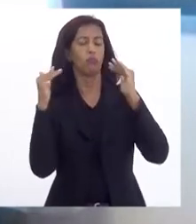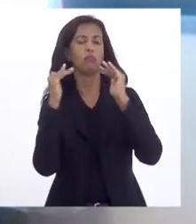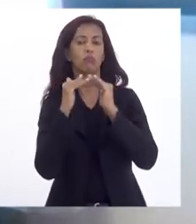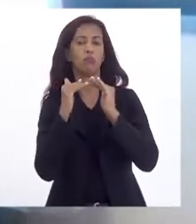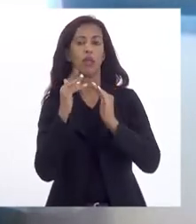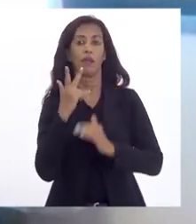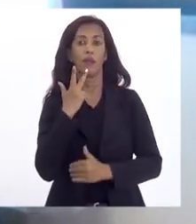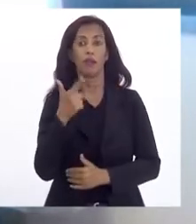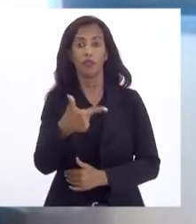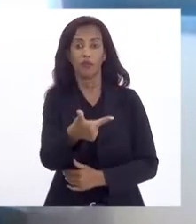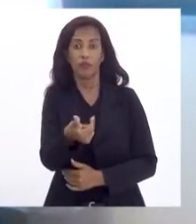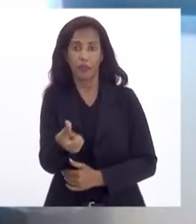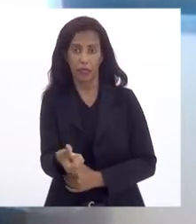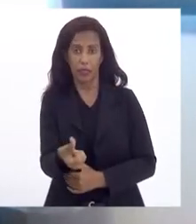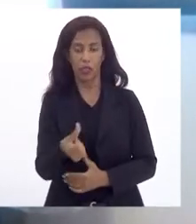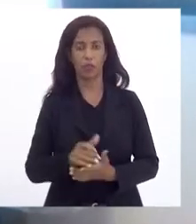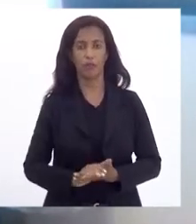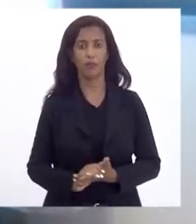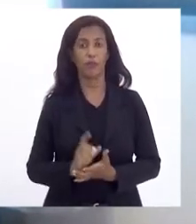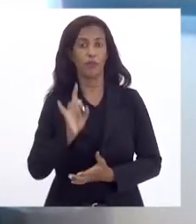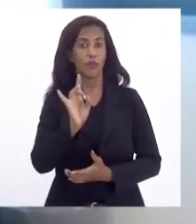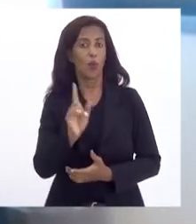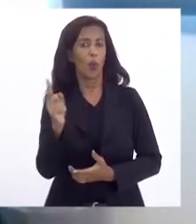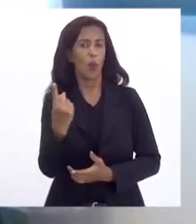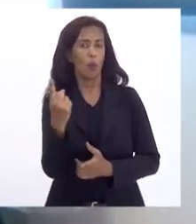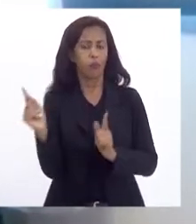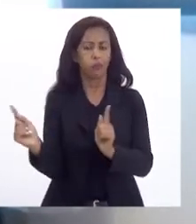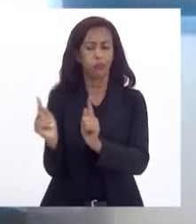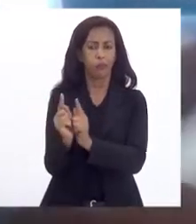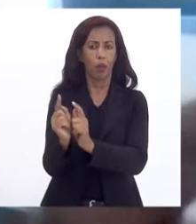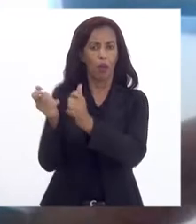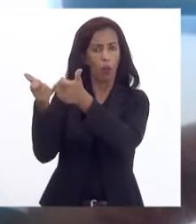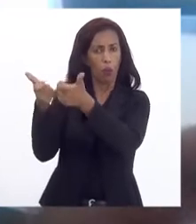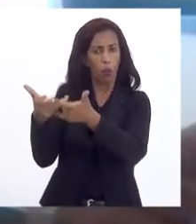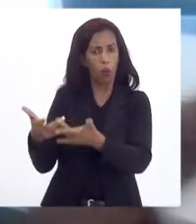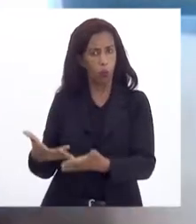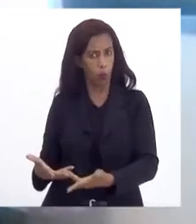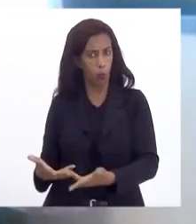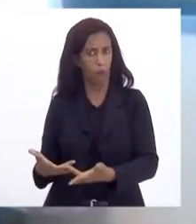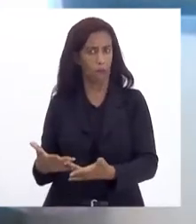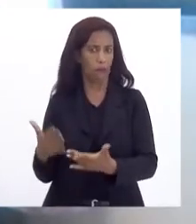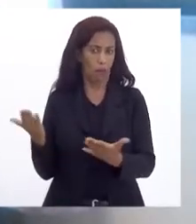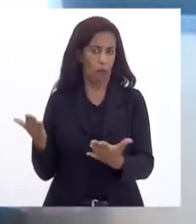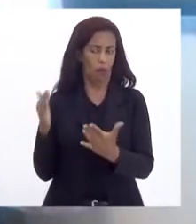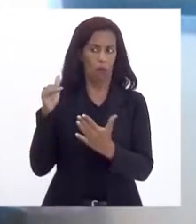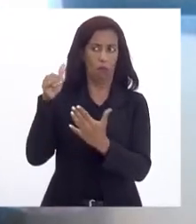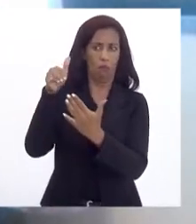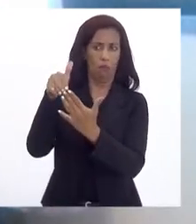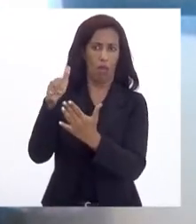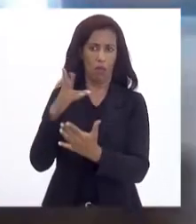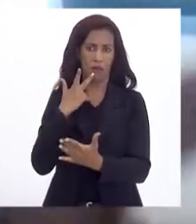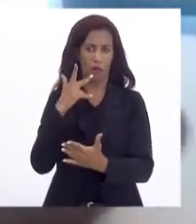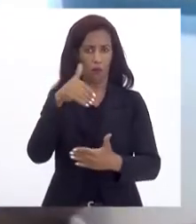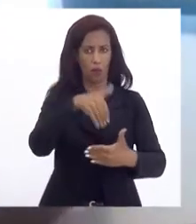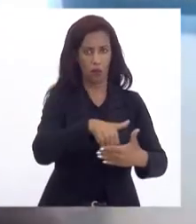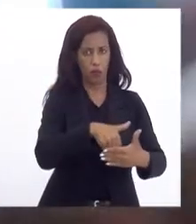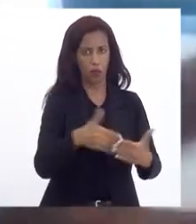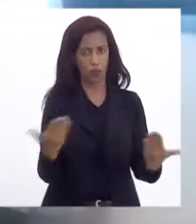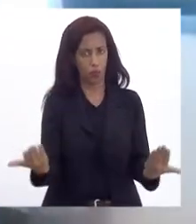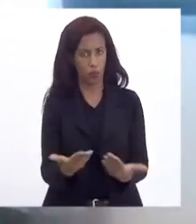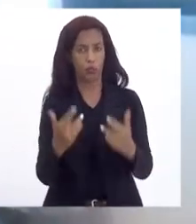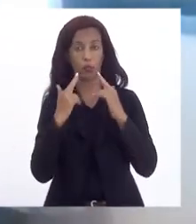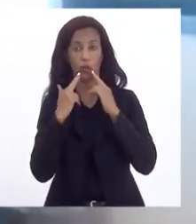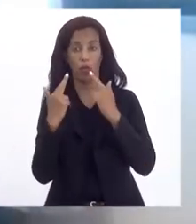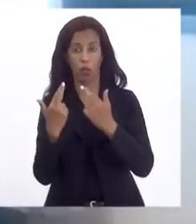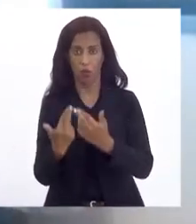dia 26, só fazer um pequeno esclarecimento, não é um mérito que a gente está votando aqui, apenas audiência,